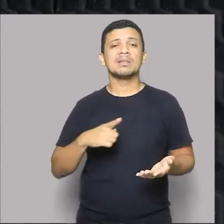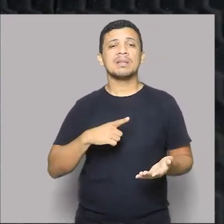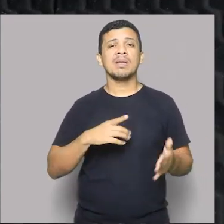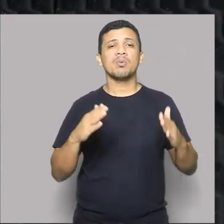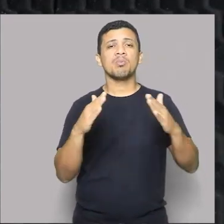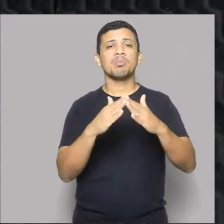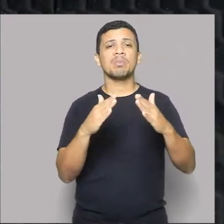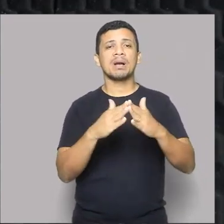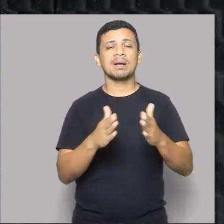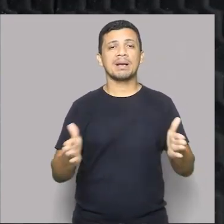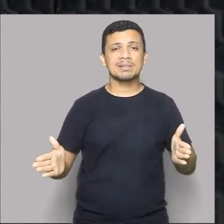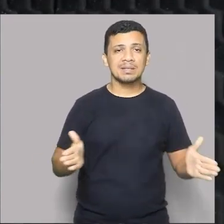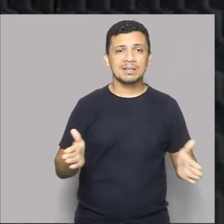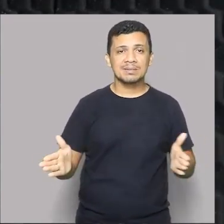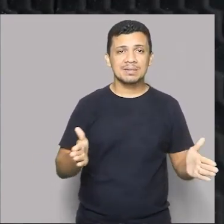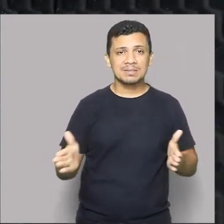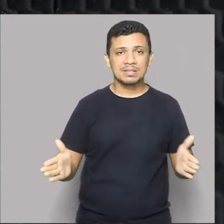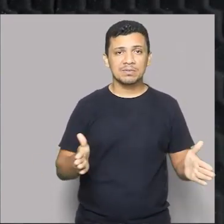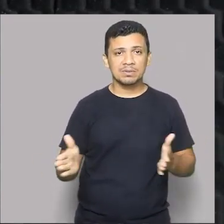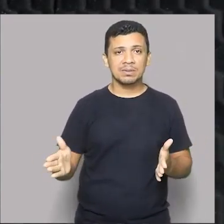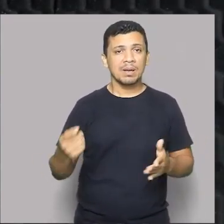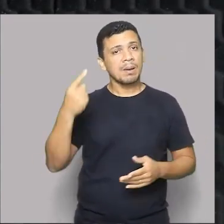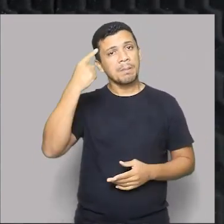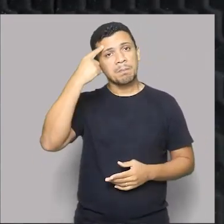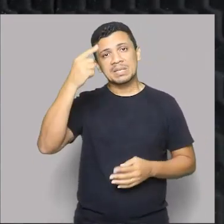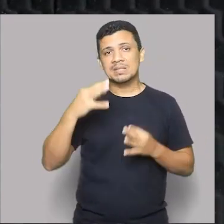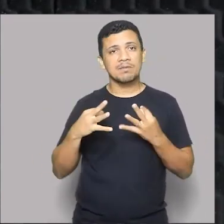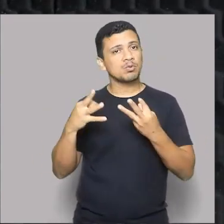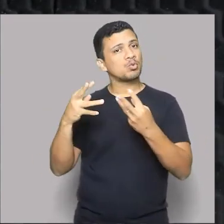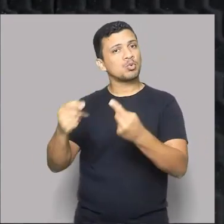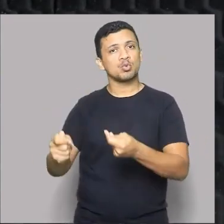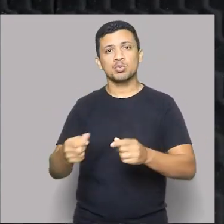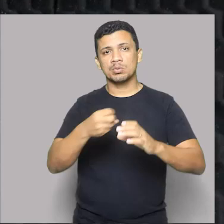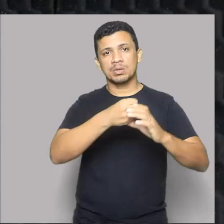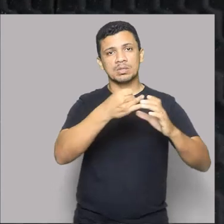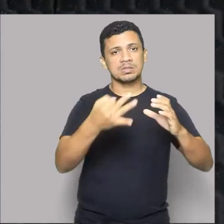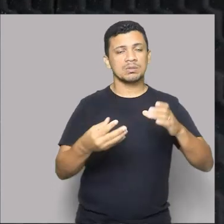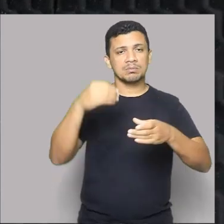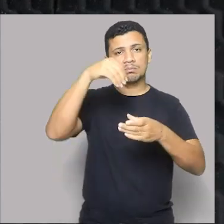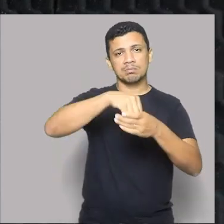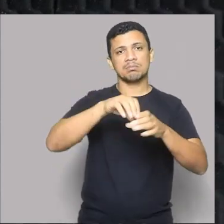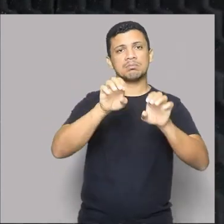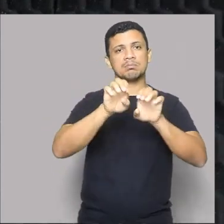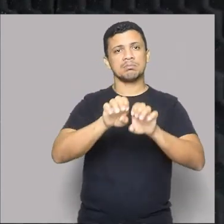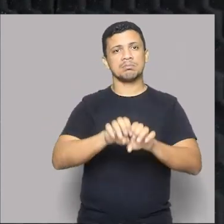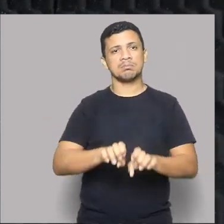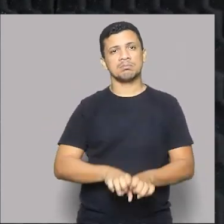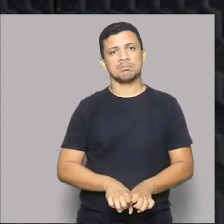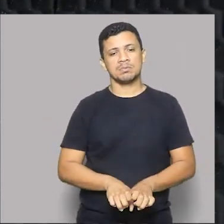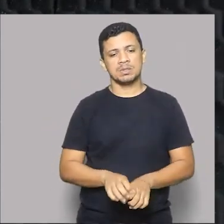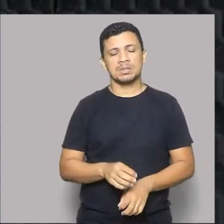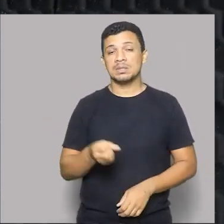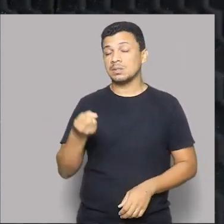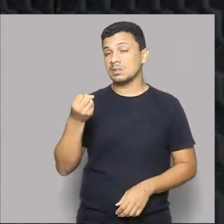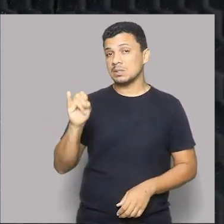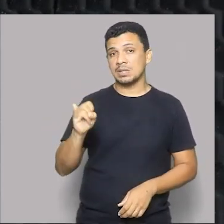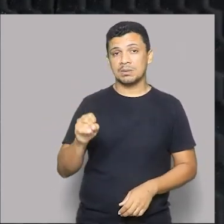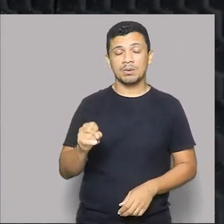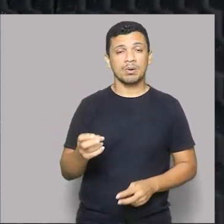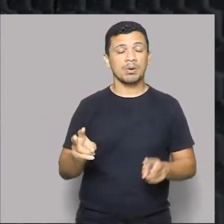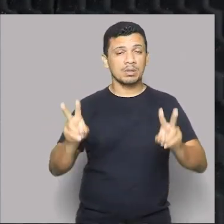uma moradia que está ali levando em consideração todos os aspectos infraestruturais. Então, se o tema me